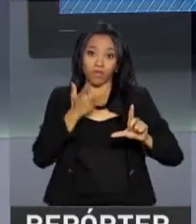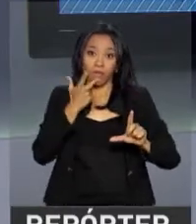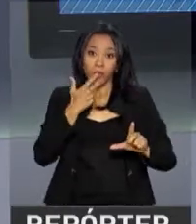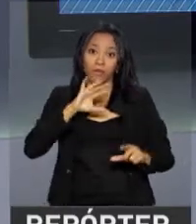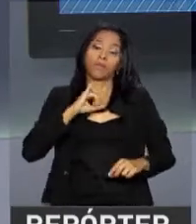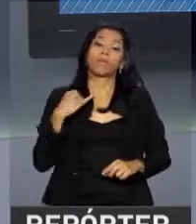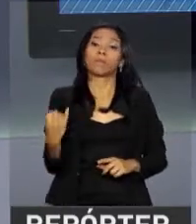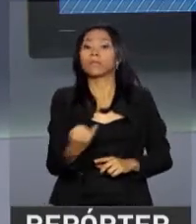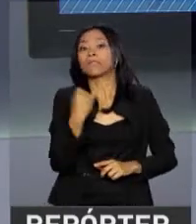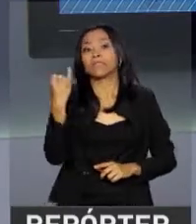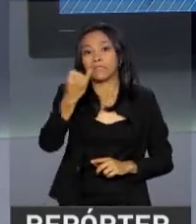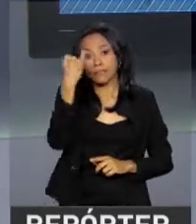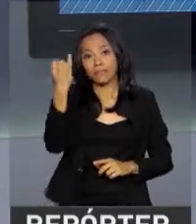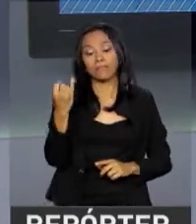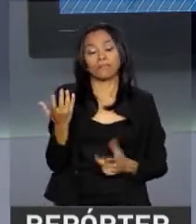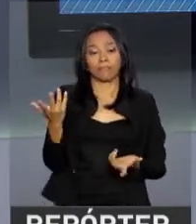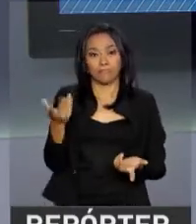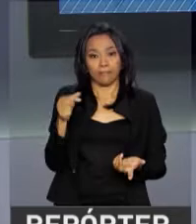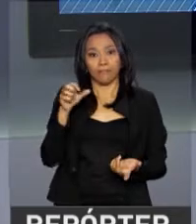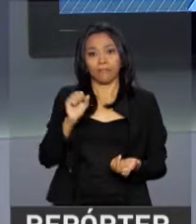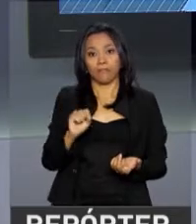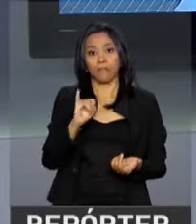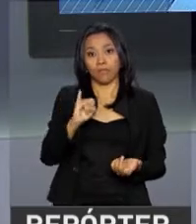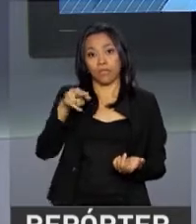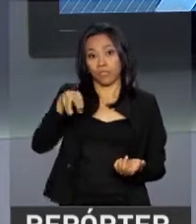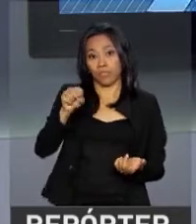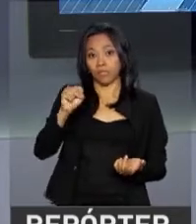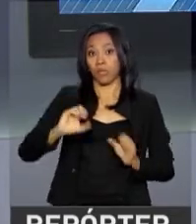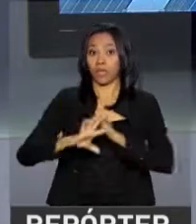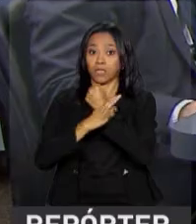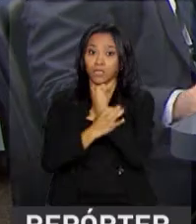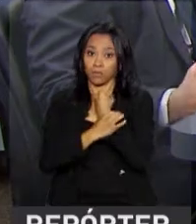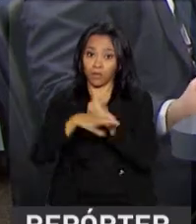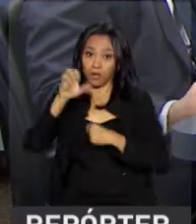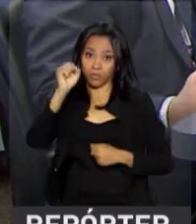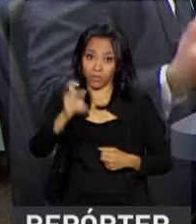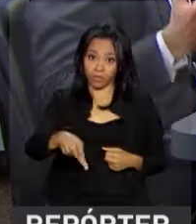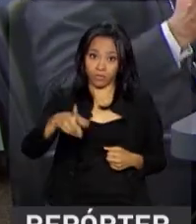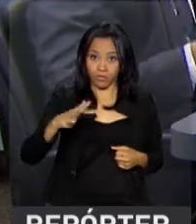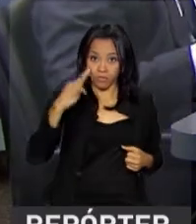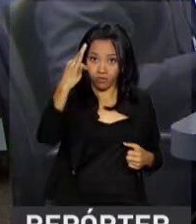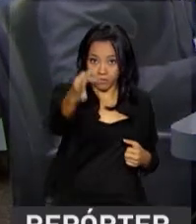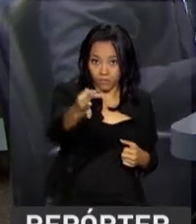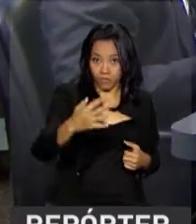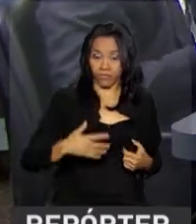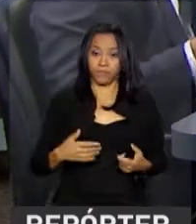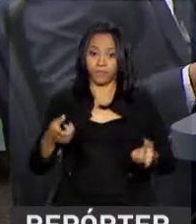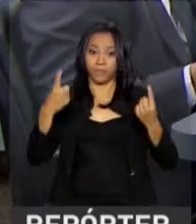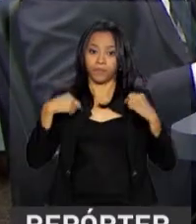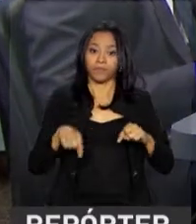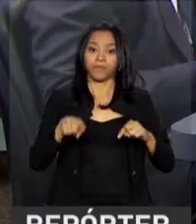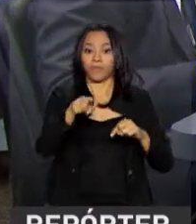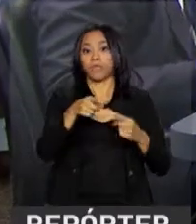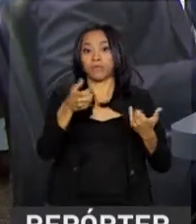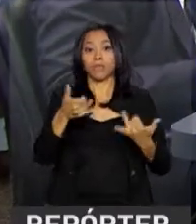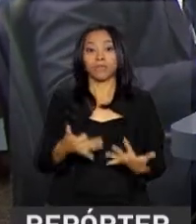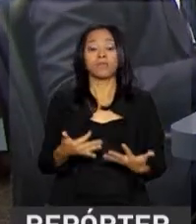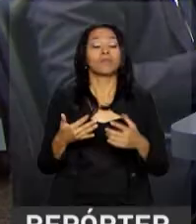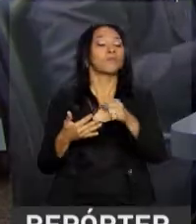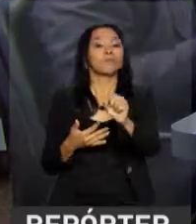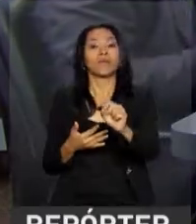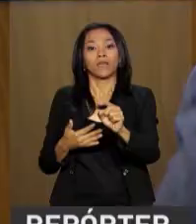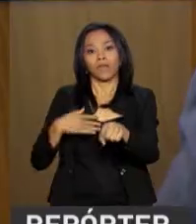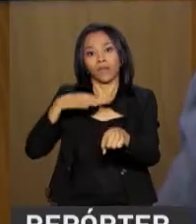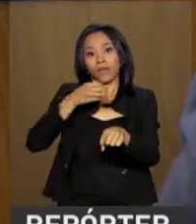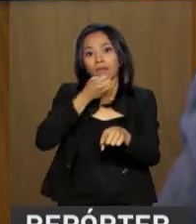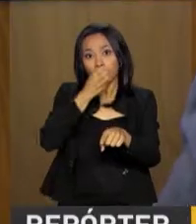da previdência para manter os benefícios de todos no futuro prevenir é melhor que remediar então